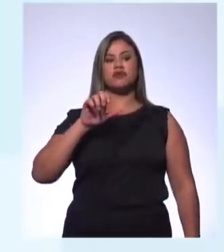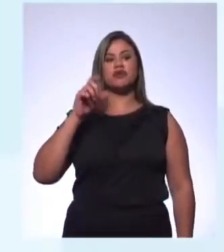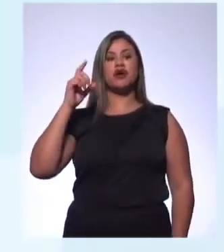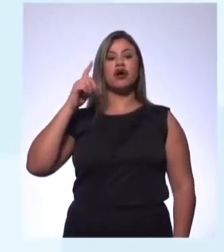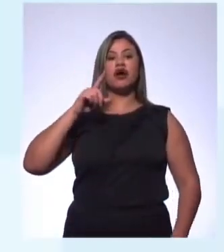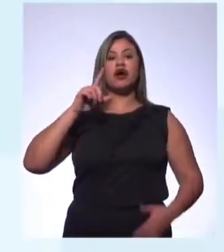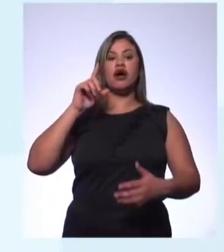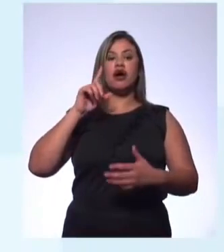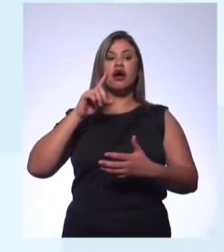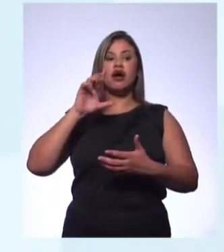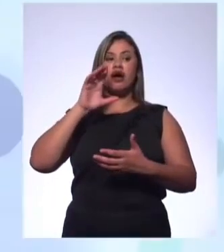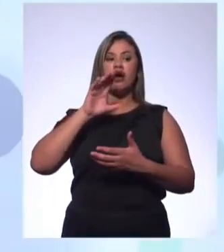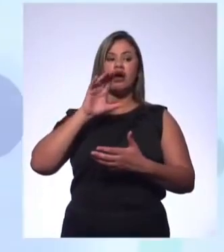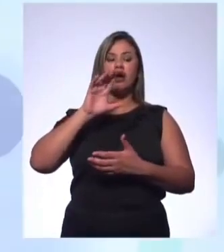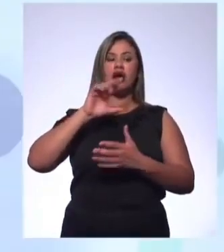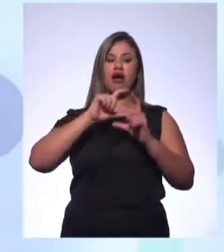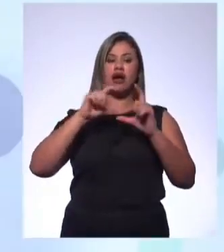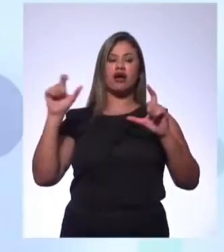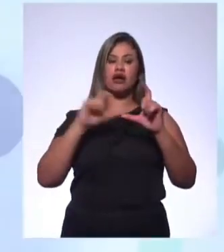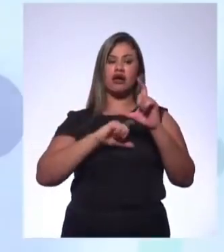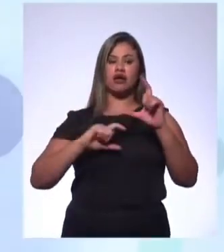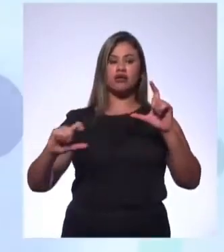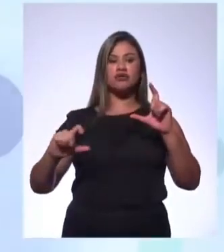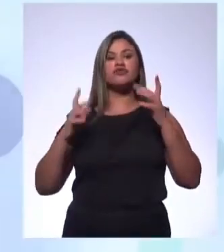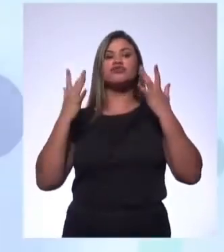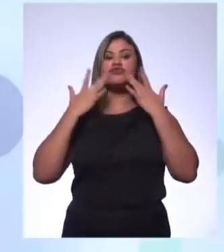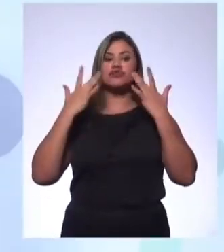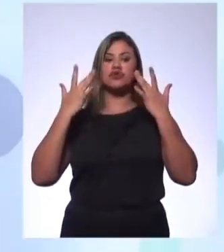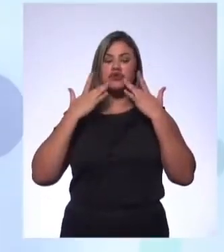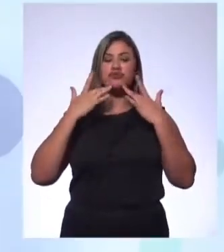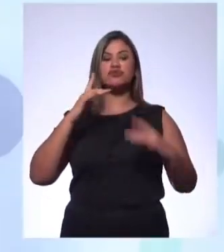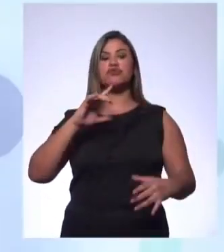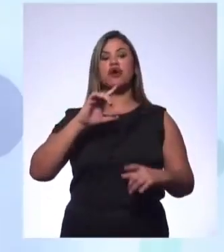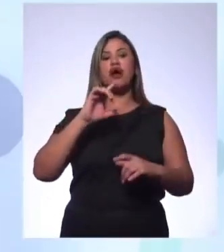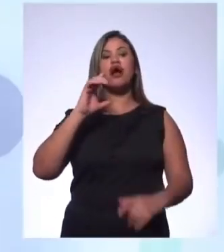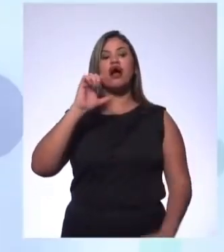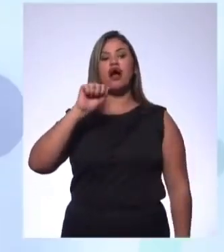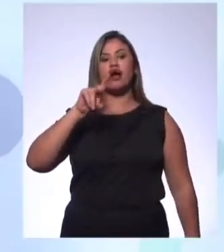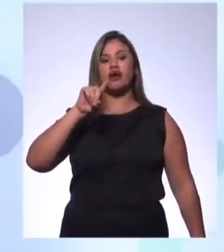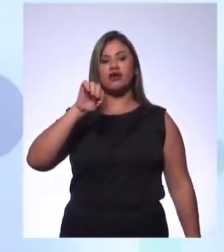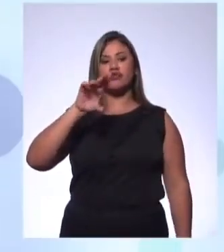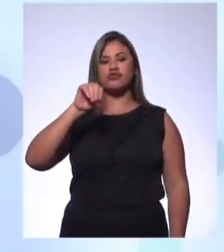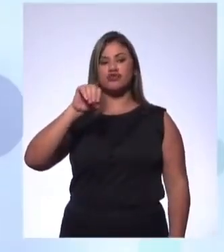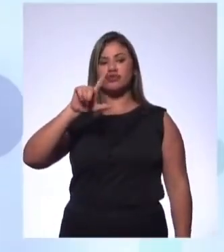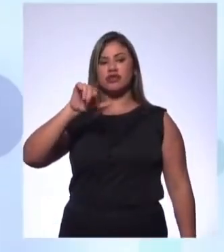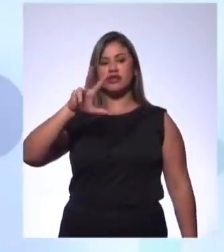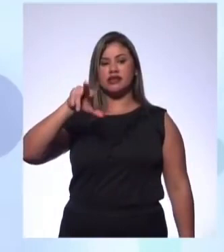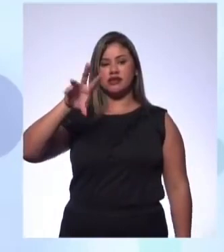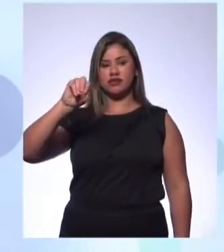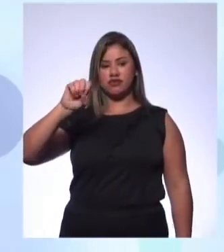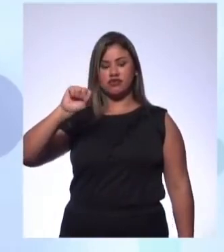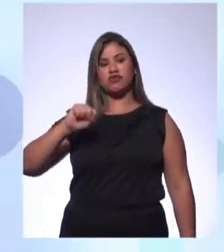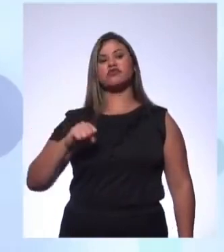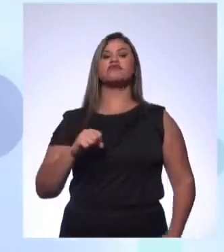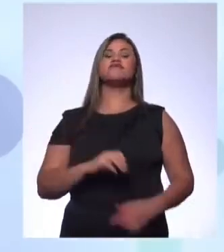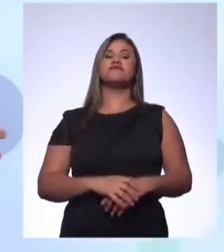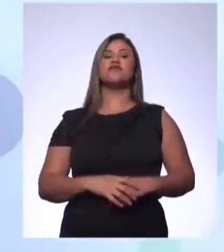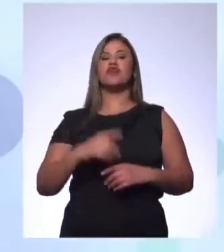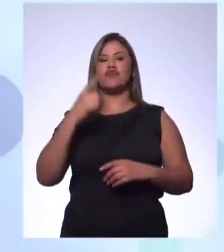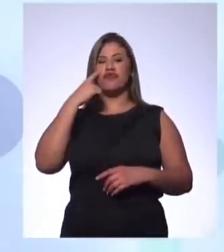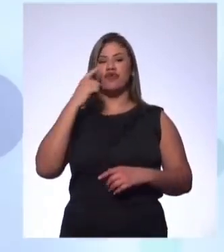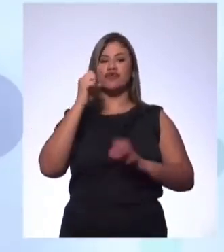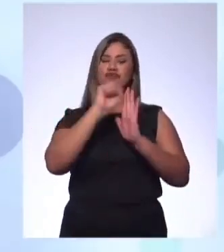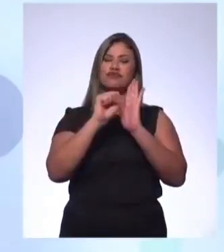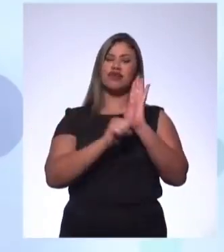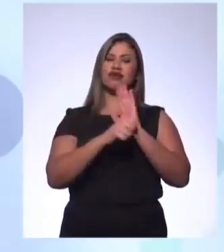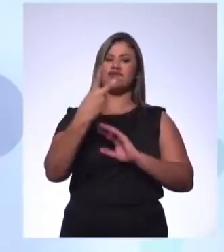quadrinhos e teatro. São formas que nós temos de entrar em contato com as histórias, né? Estamos no século XXI, a literatura ela abarca outros espaços,